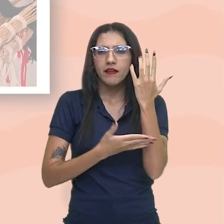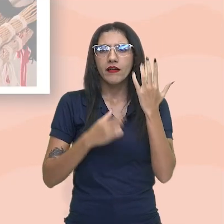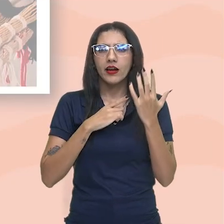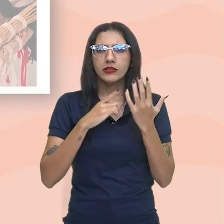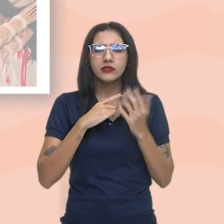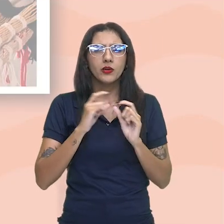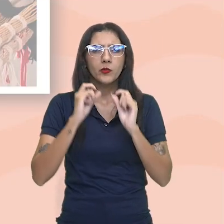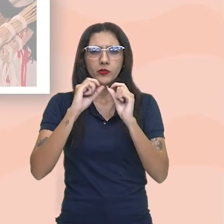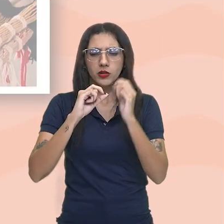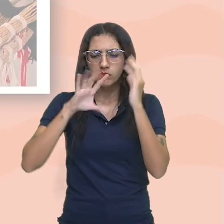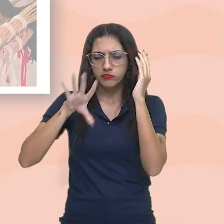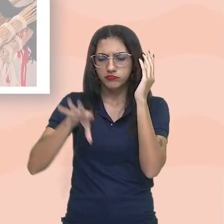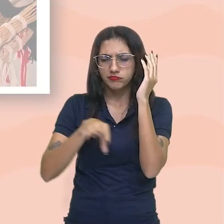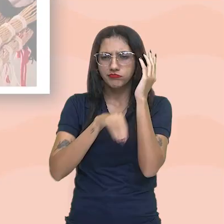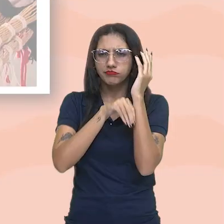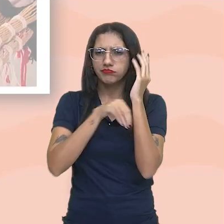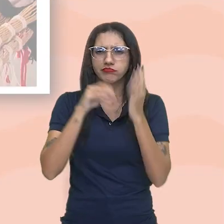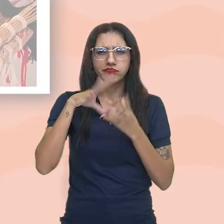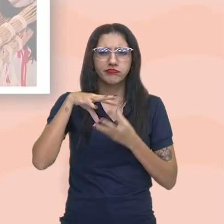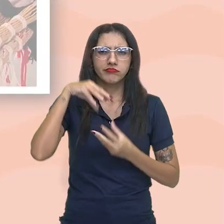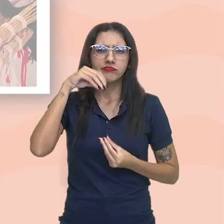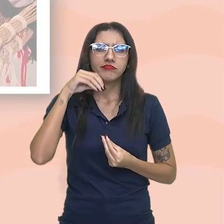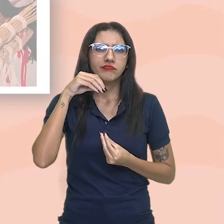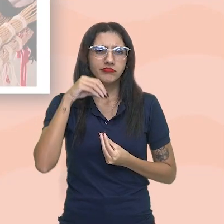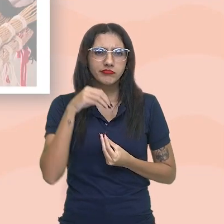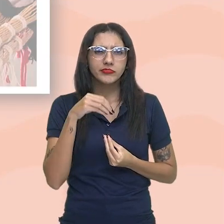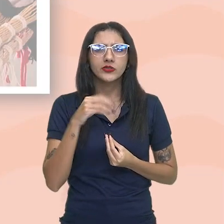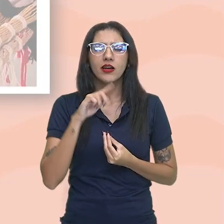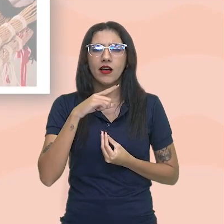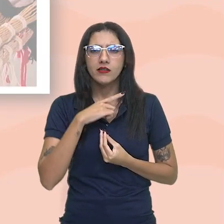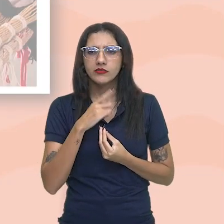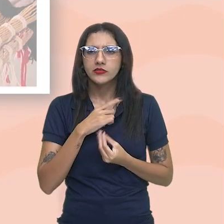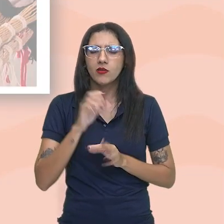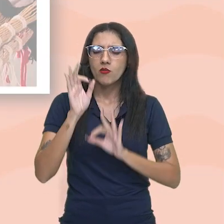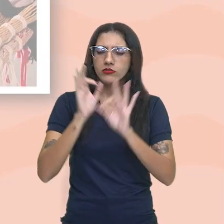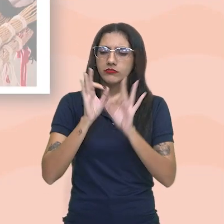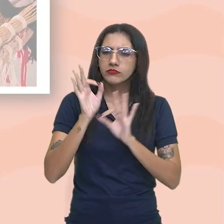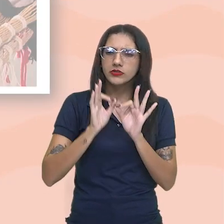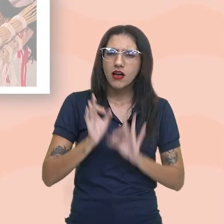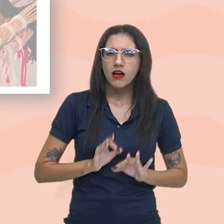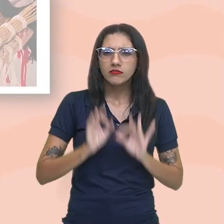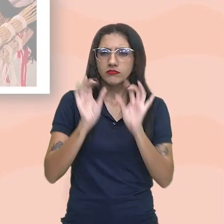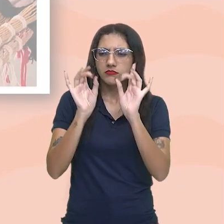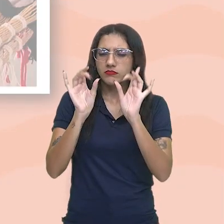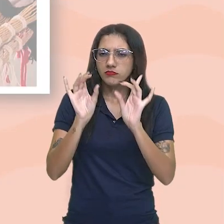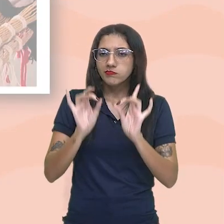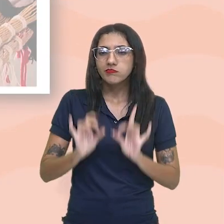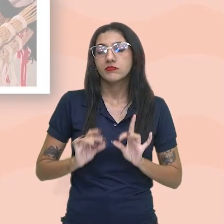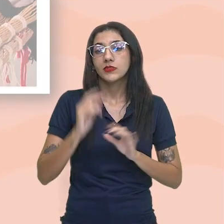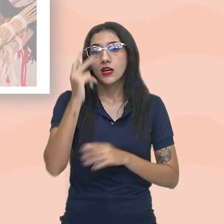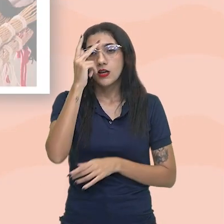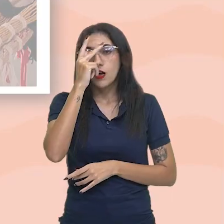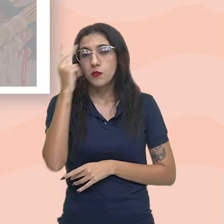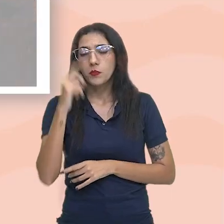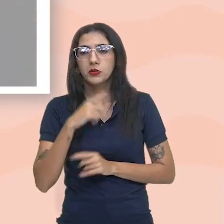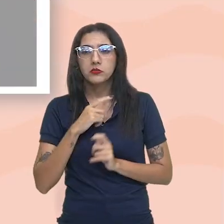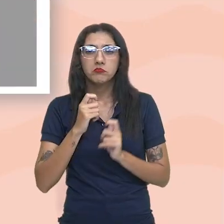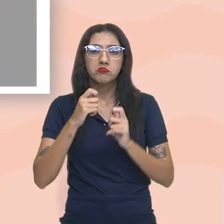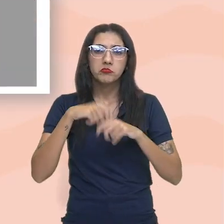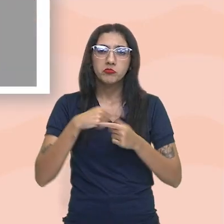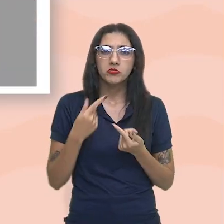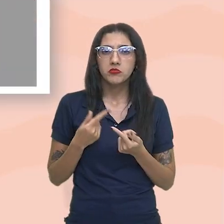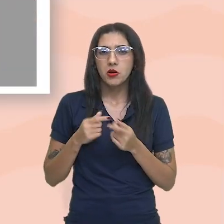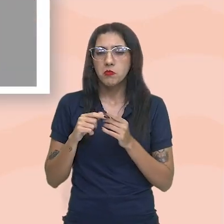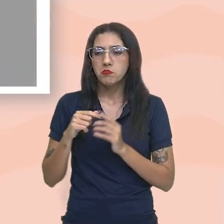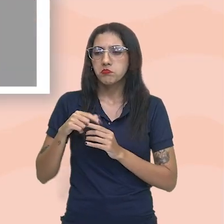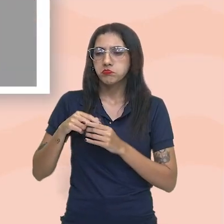foi, para ser levado para o centro da aldeia, para ser enfeitado, né? E a família poder chorar pela última vez. A alma